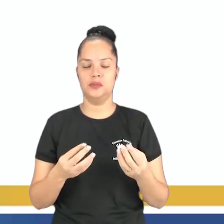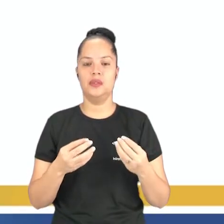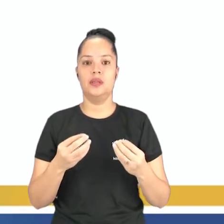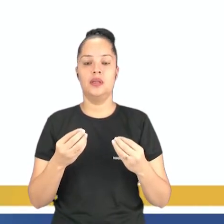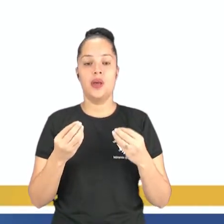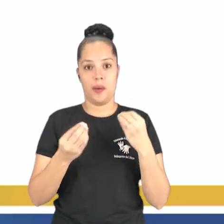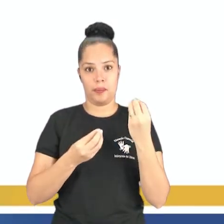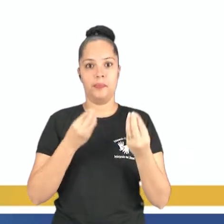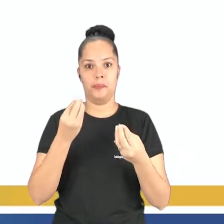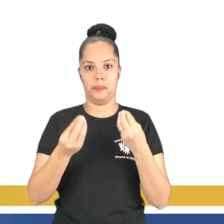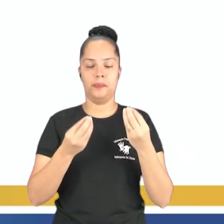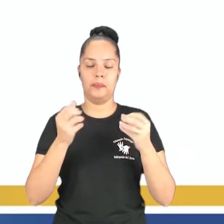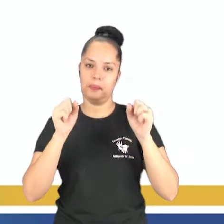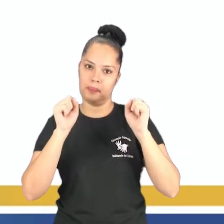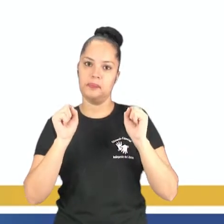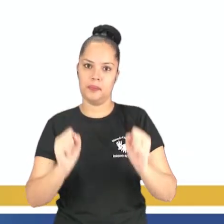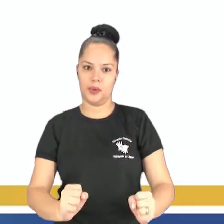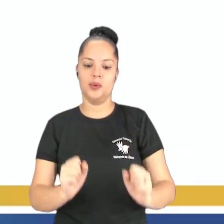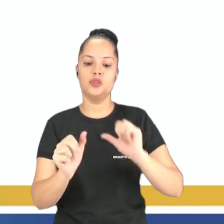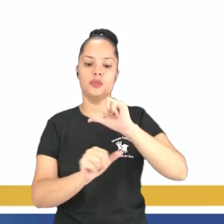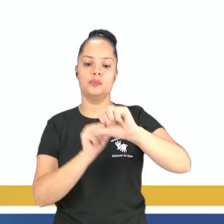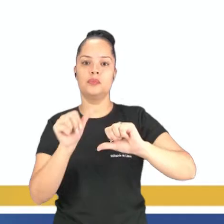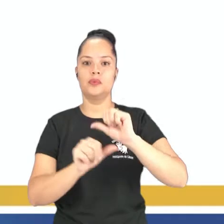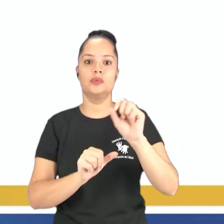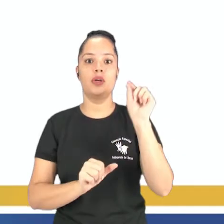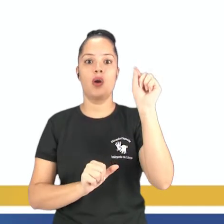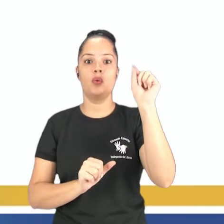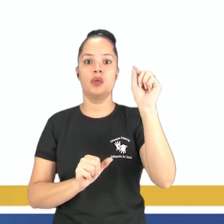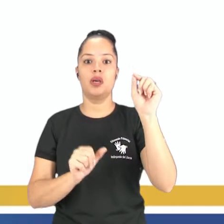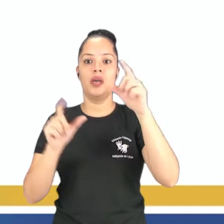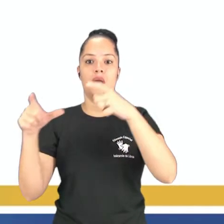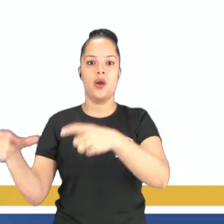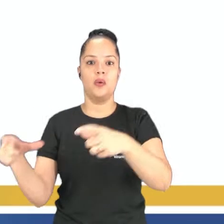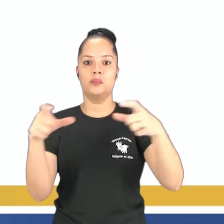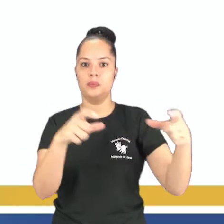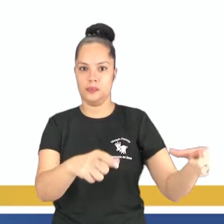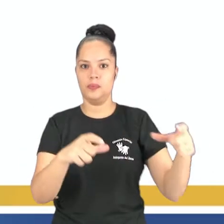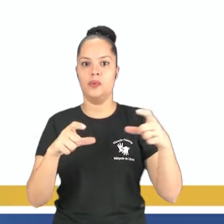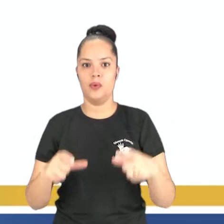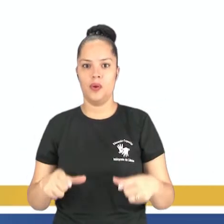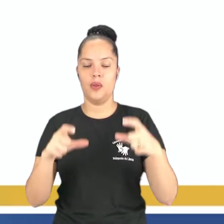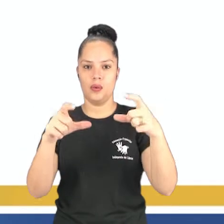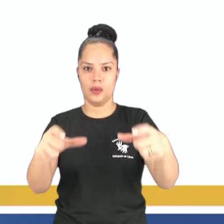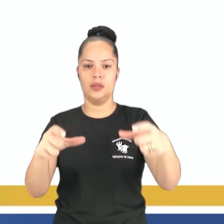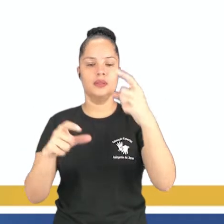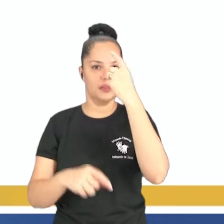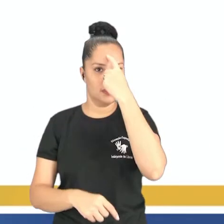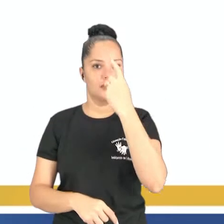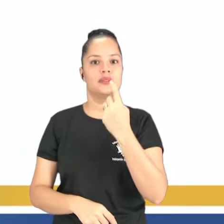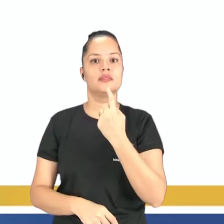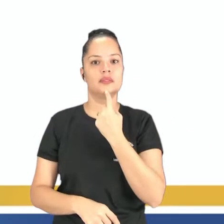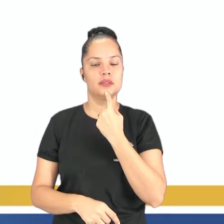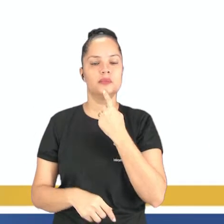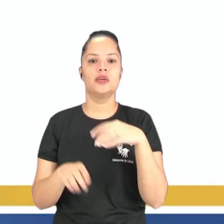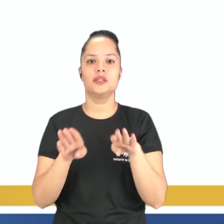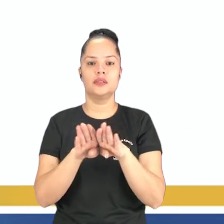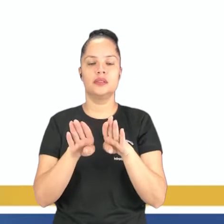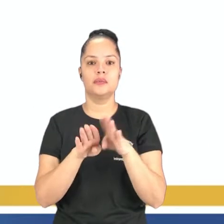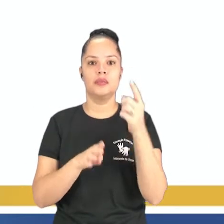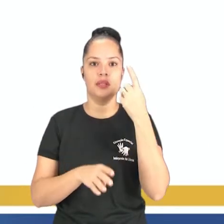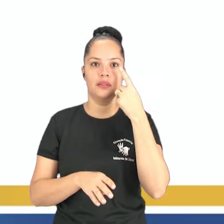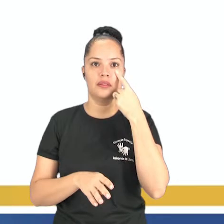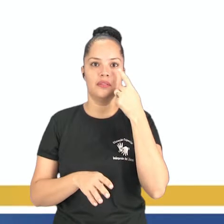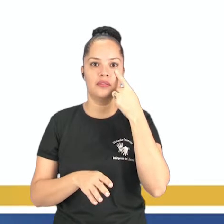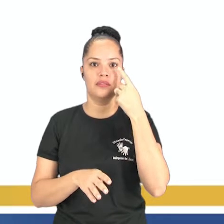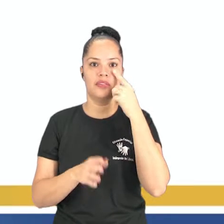única coisa que é alterada numa isometria é a posição da figura. Então, nós vimos também a isometria de